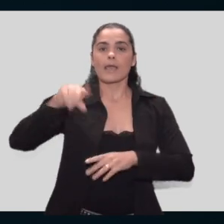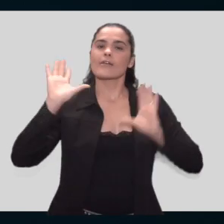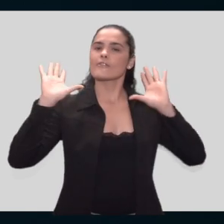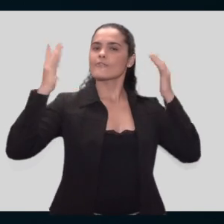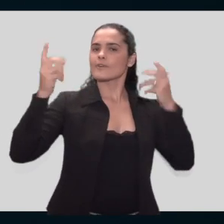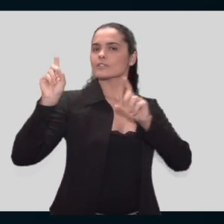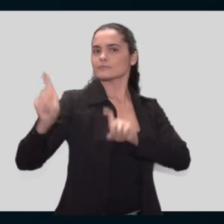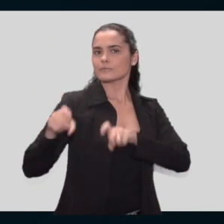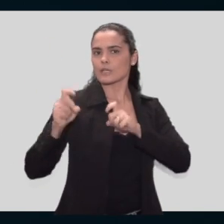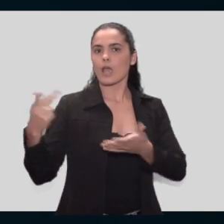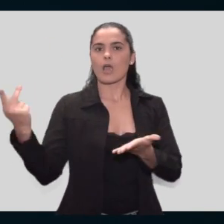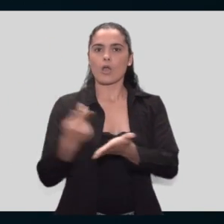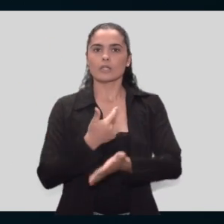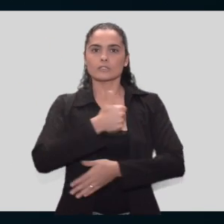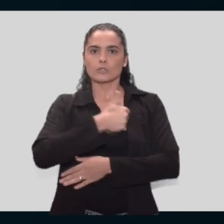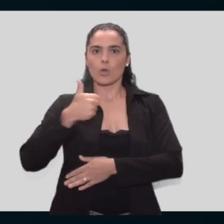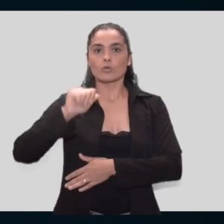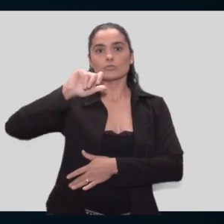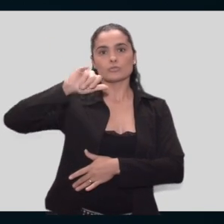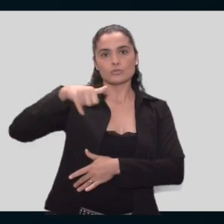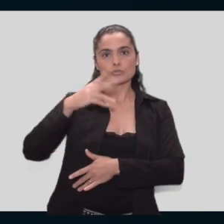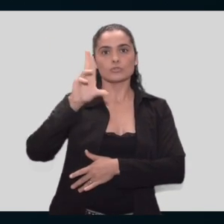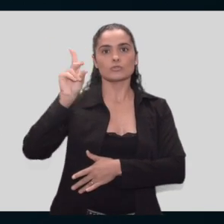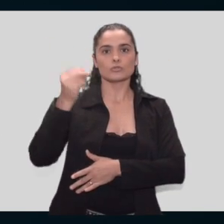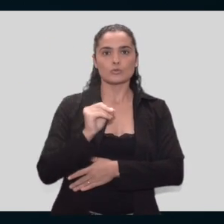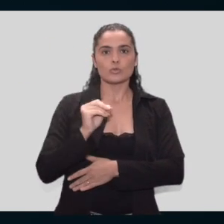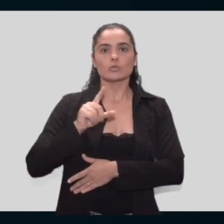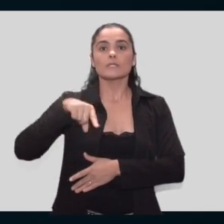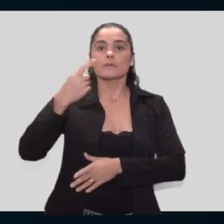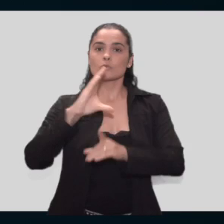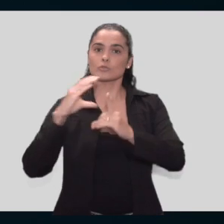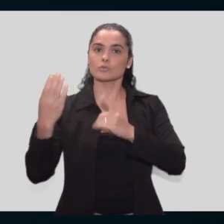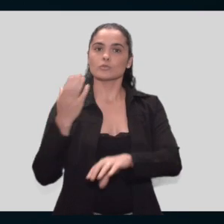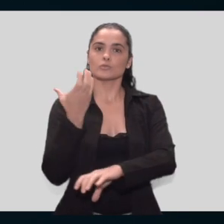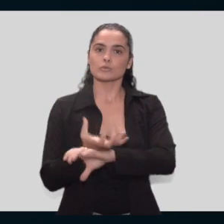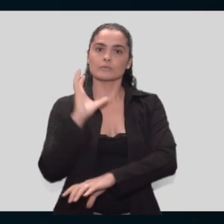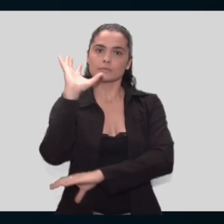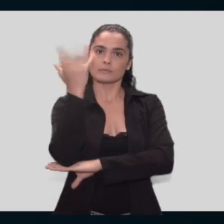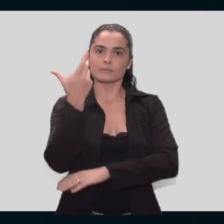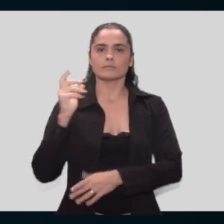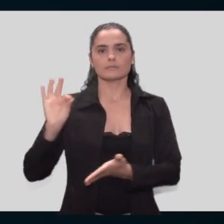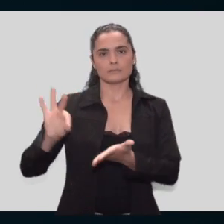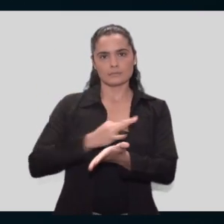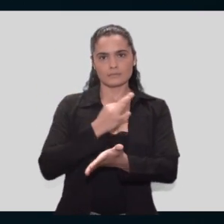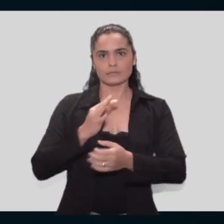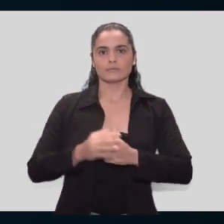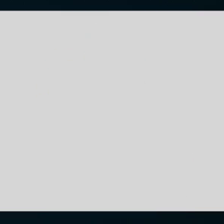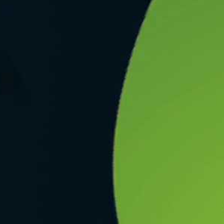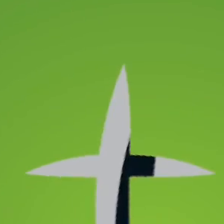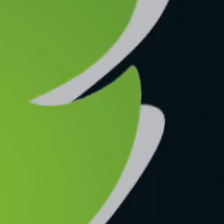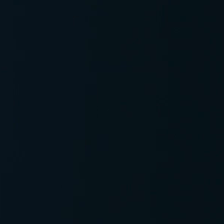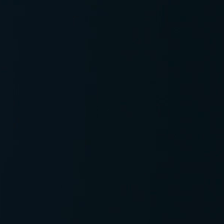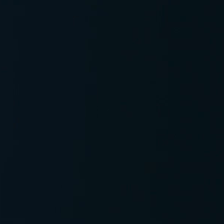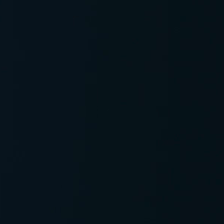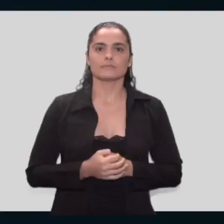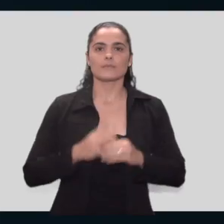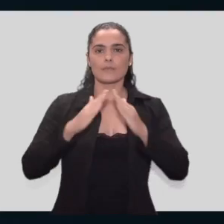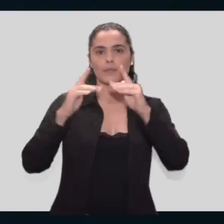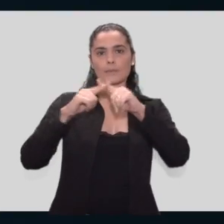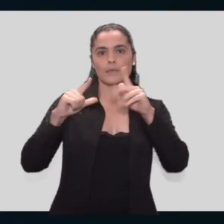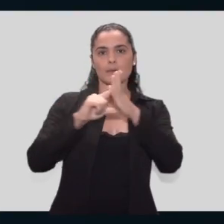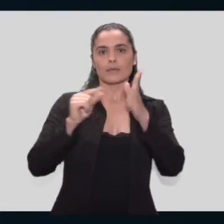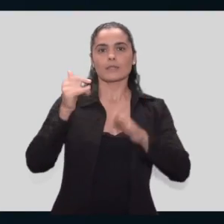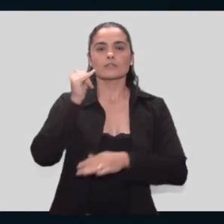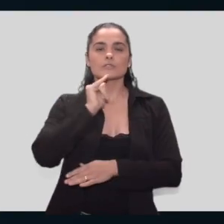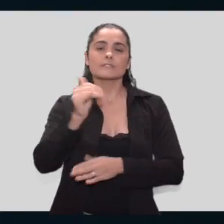da IBMEA para a Festa na Roça, que acontecerá no dia 11 de julho. Então, após o culto, faça sua inscrição no IP. O